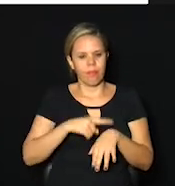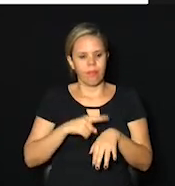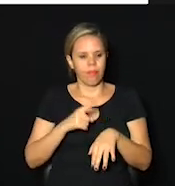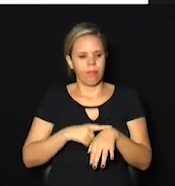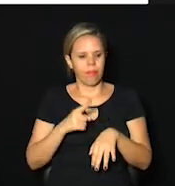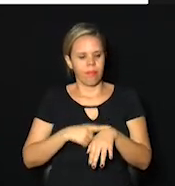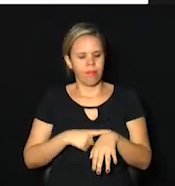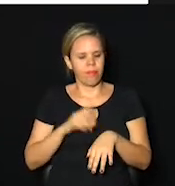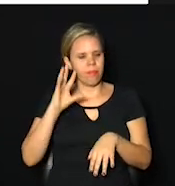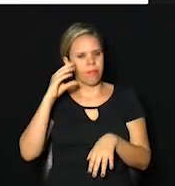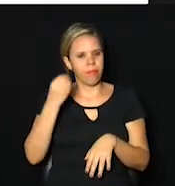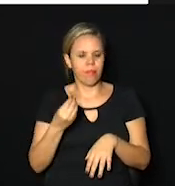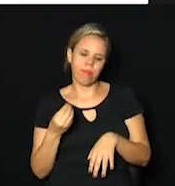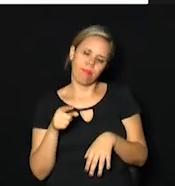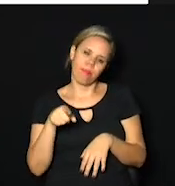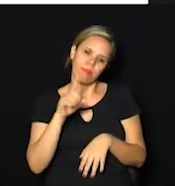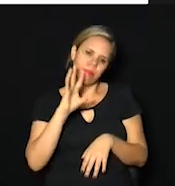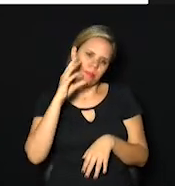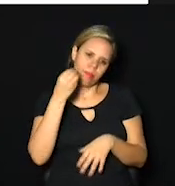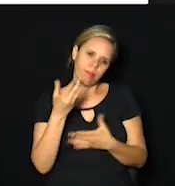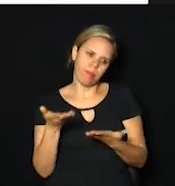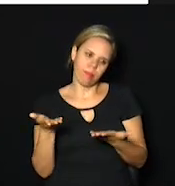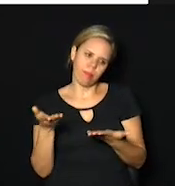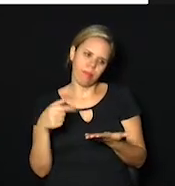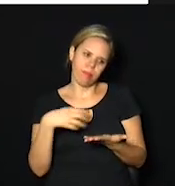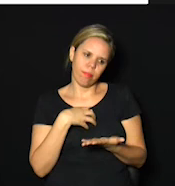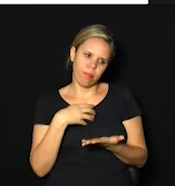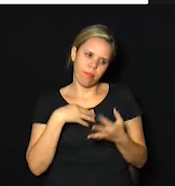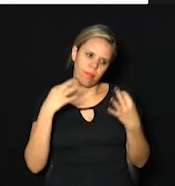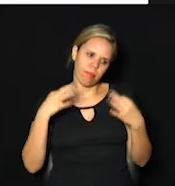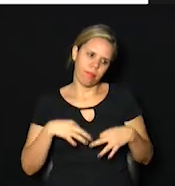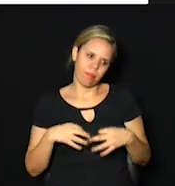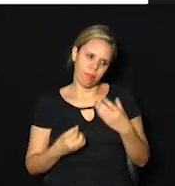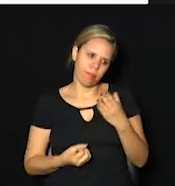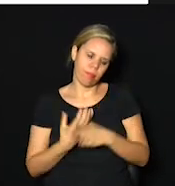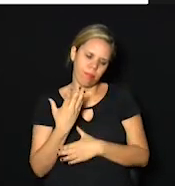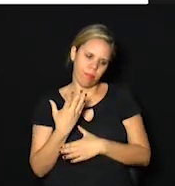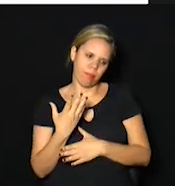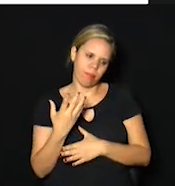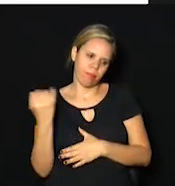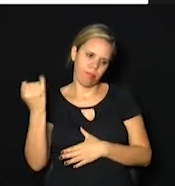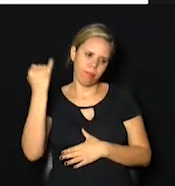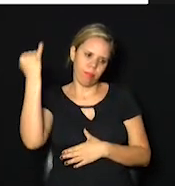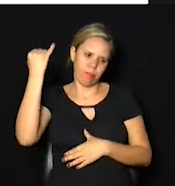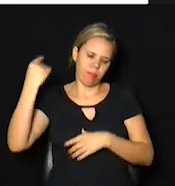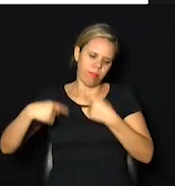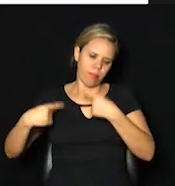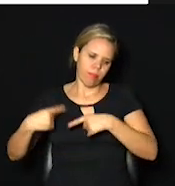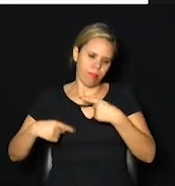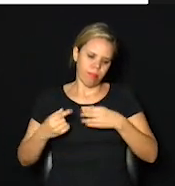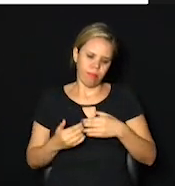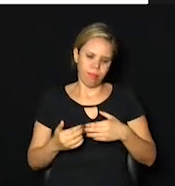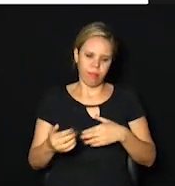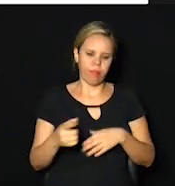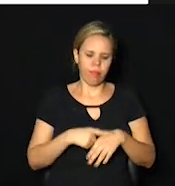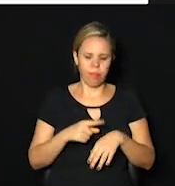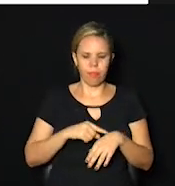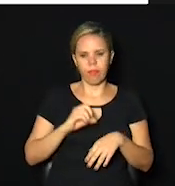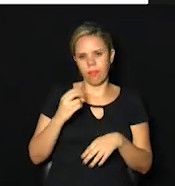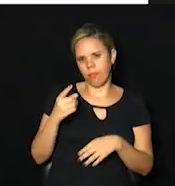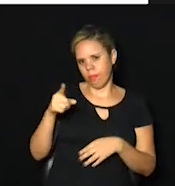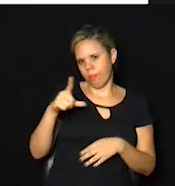e entenderem se vocês estão num caminho certo para criar relevância política de longo prazo ou se vocês